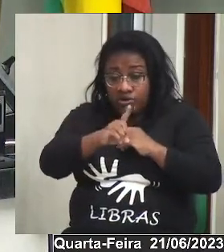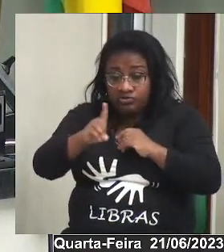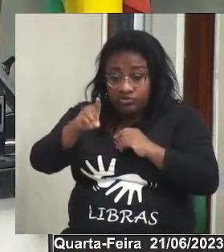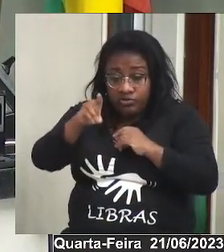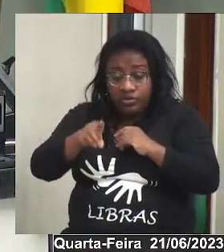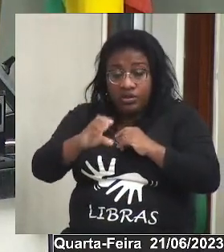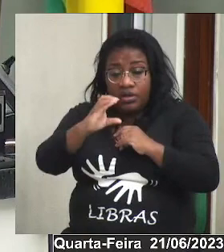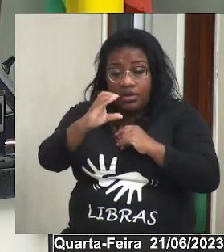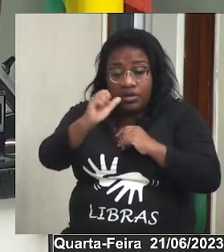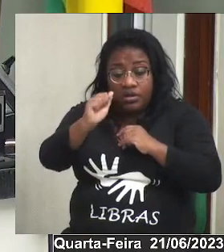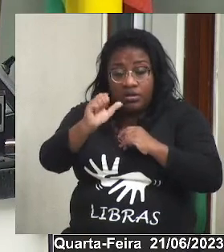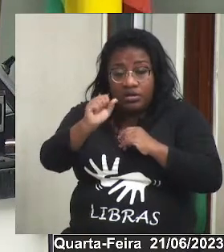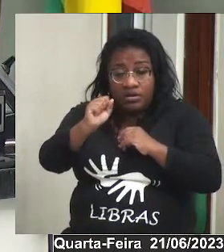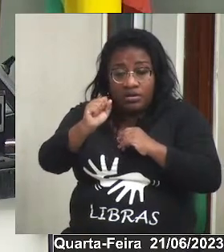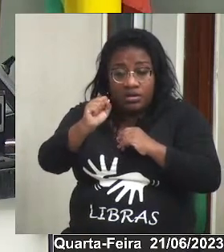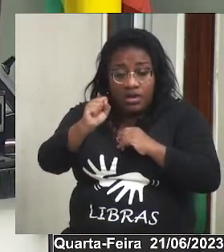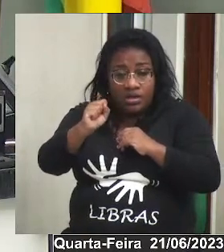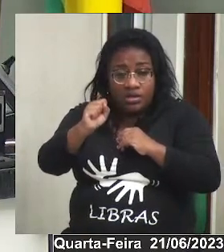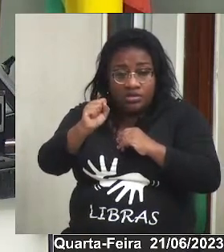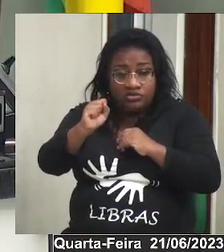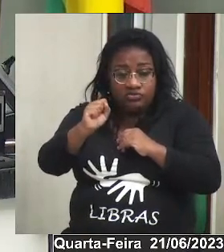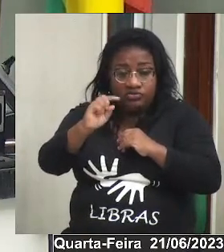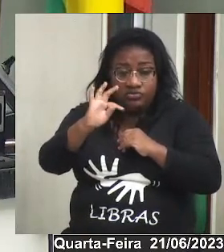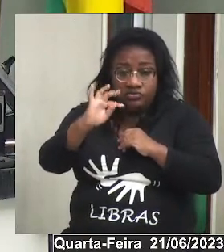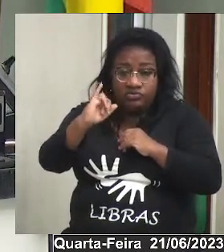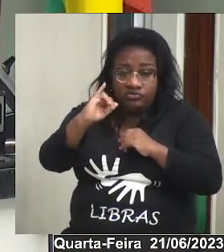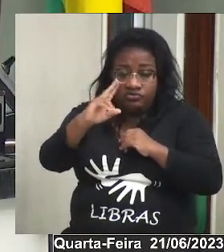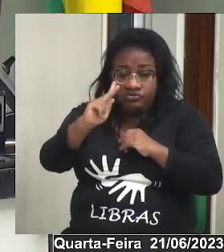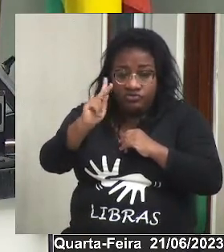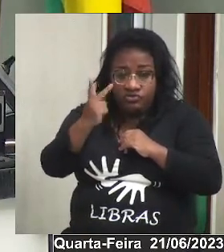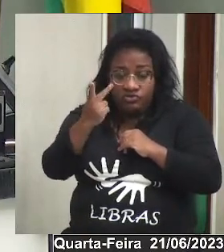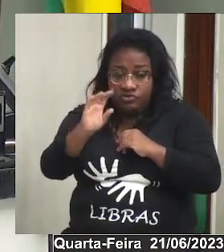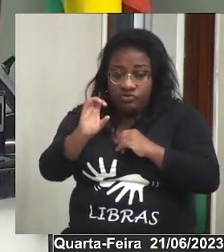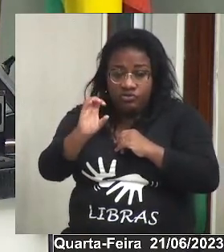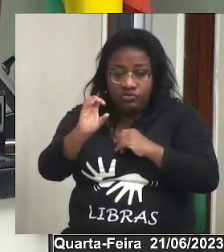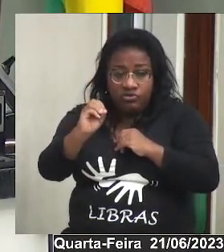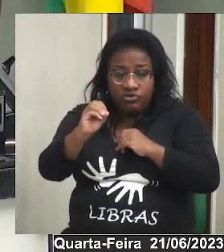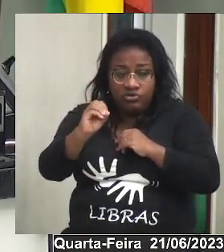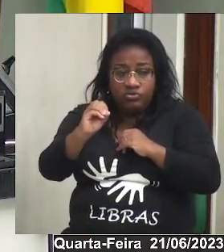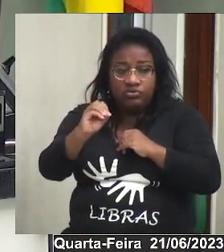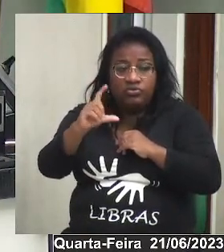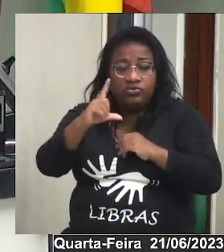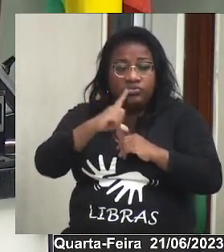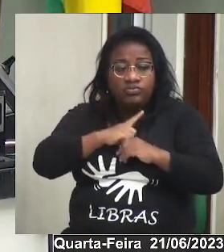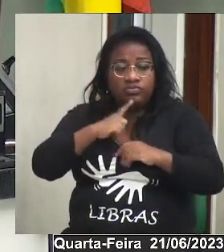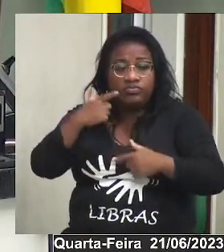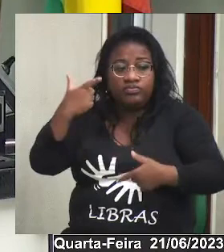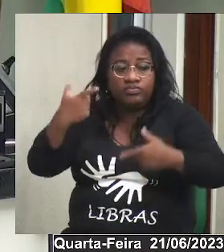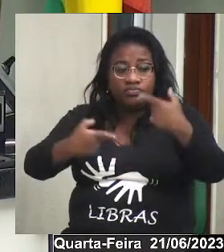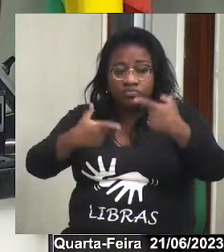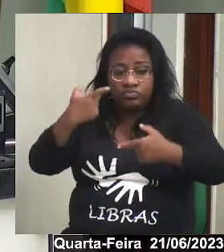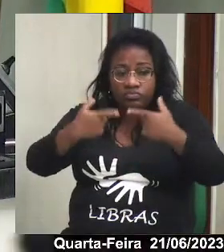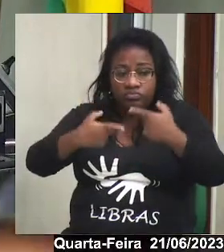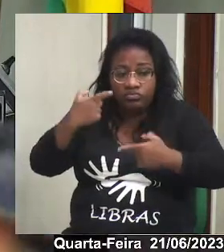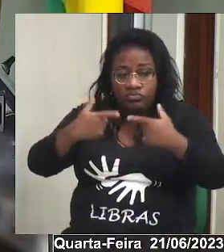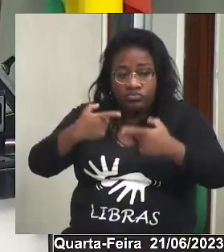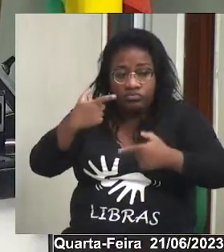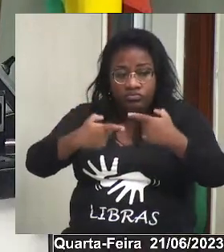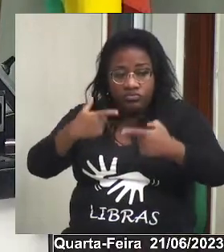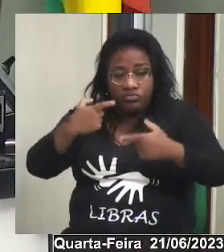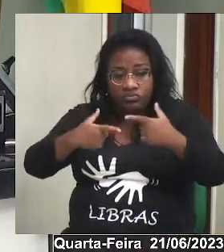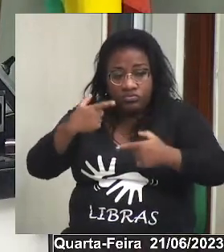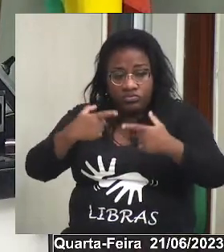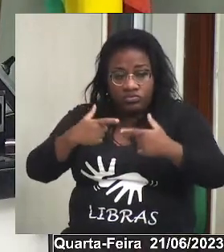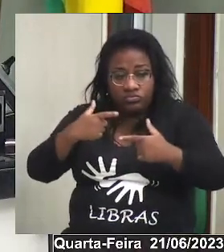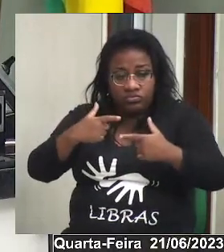Jardim Castilho. O senhor não, acho que o senhor não é daqui do bairro. Jardim Castilho, existia uma guerra, que era Castilho, Flores e